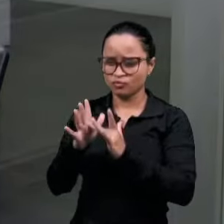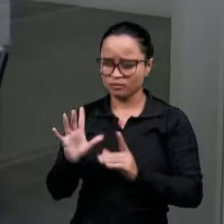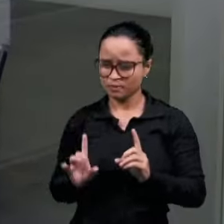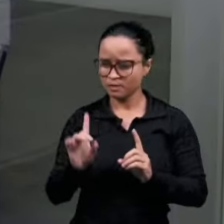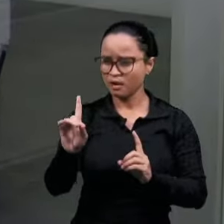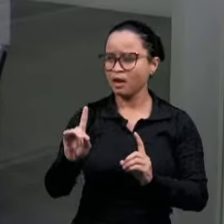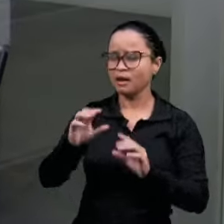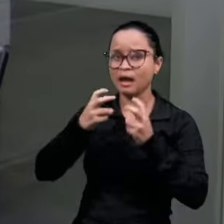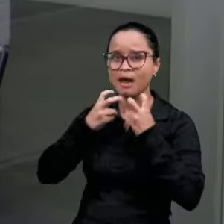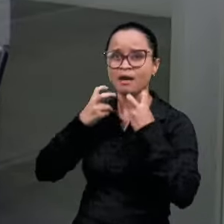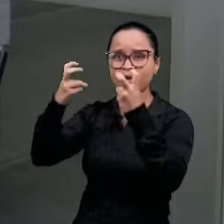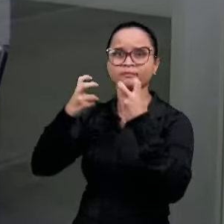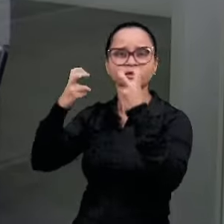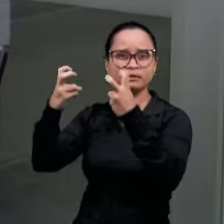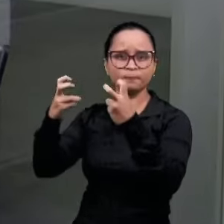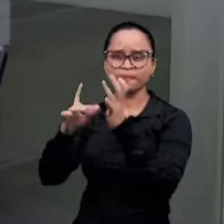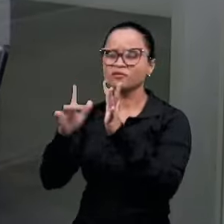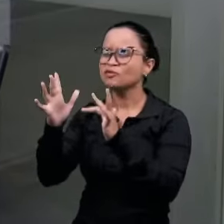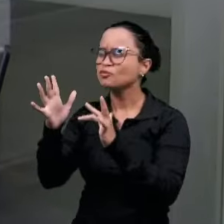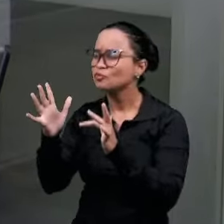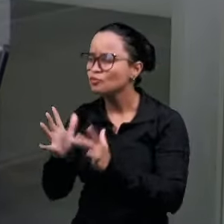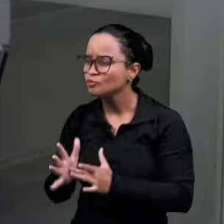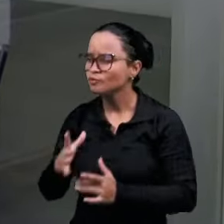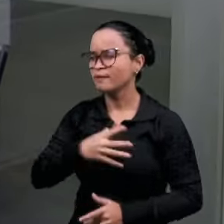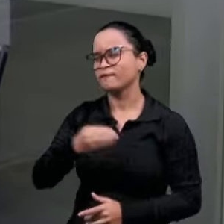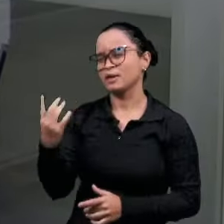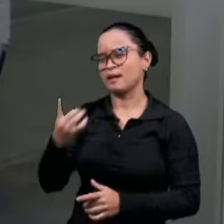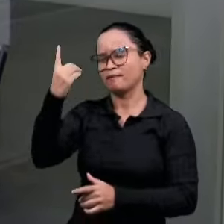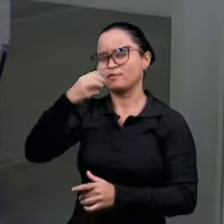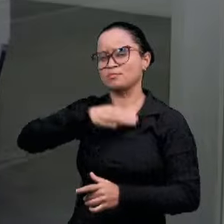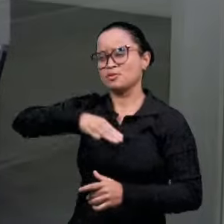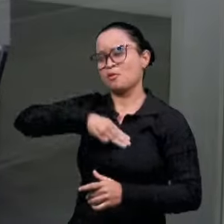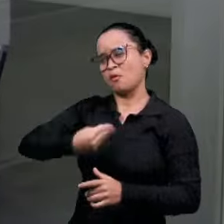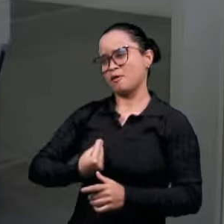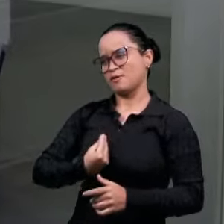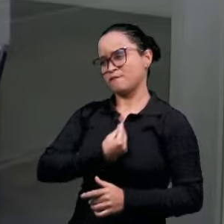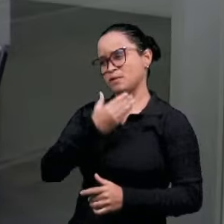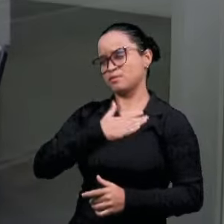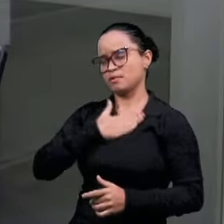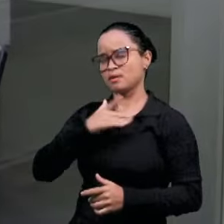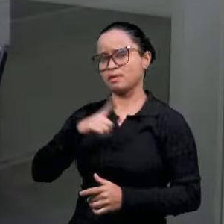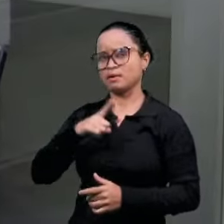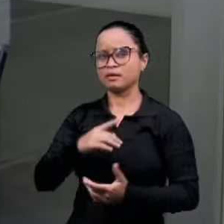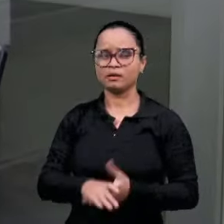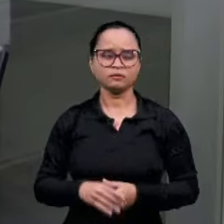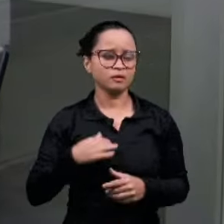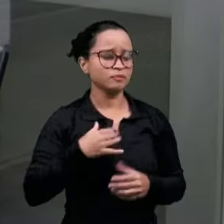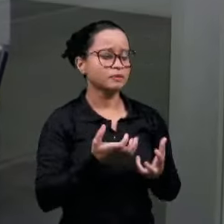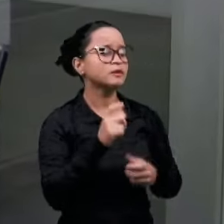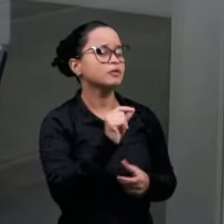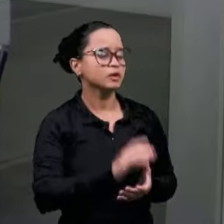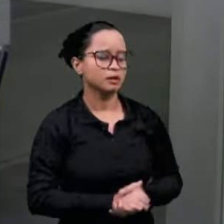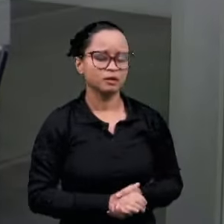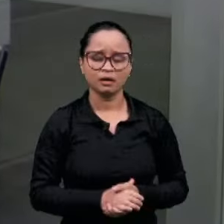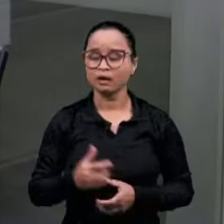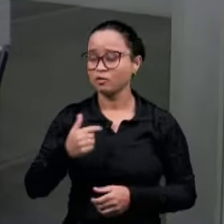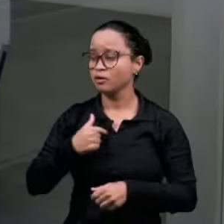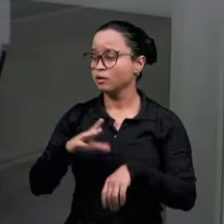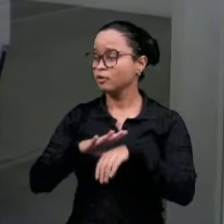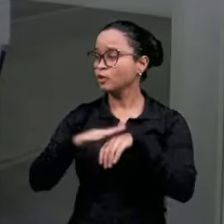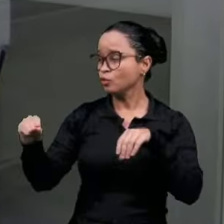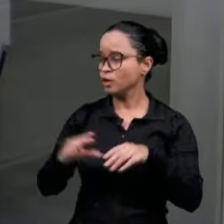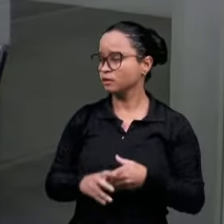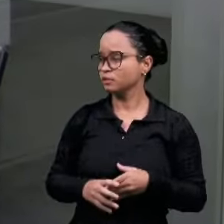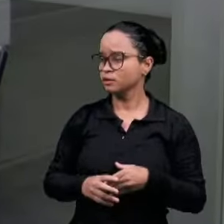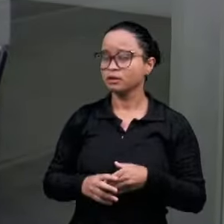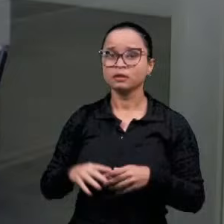de Davi, tem misericórdia de mim. Jesus para, pergunta o que ele quer, que seja curado, o Senhor o cura e ele saia caminhando junto